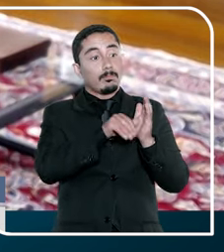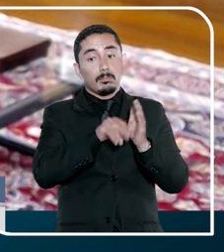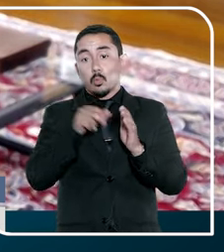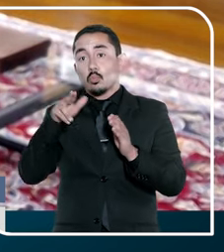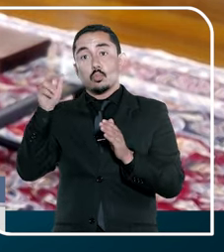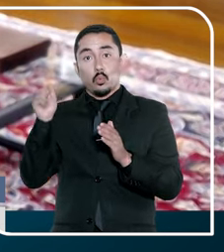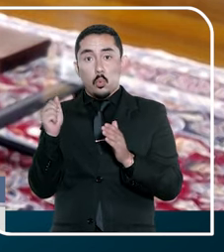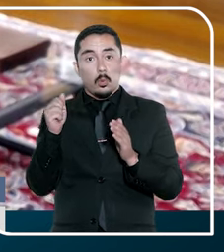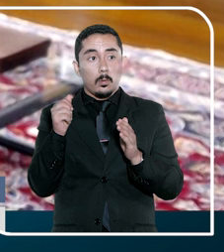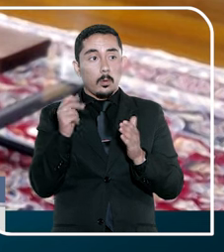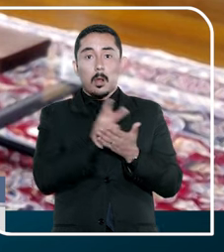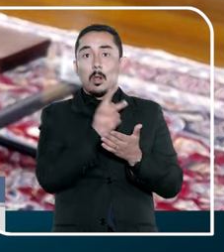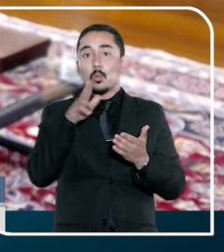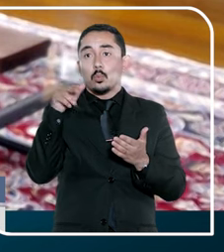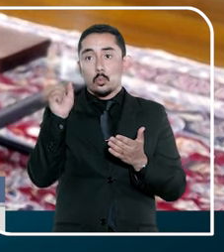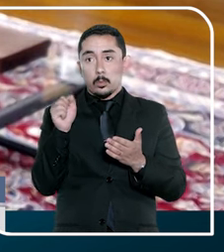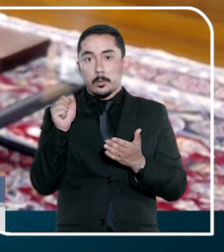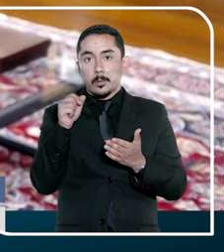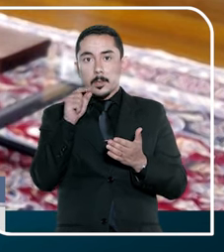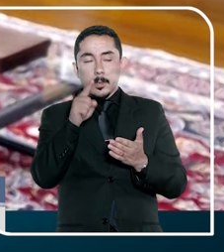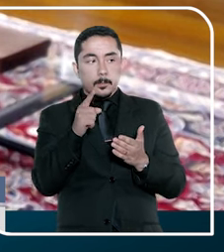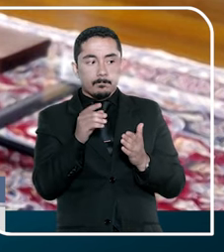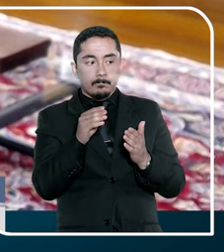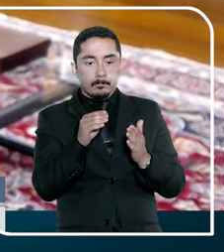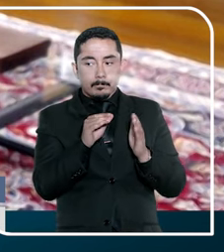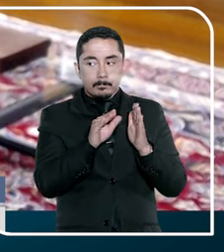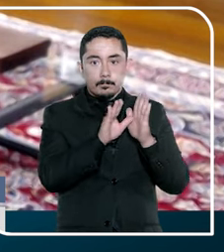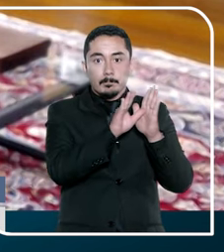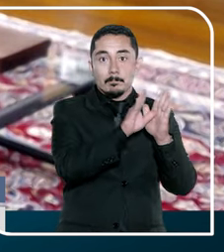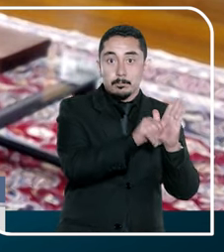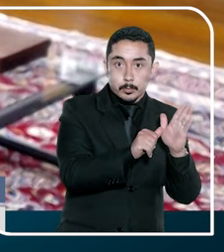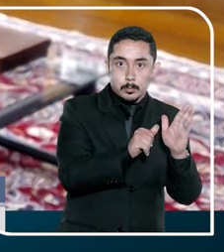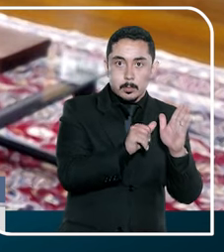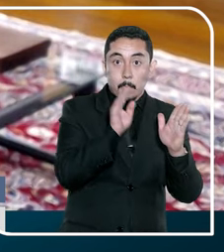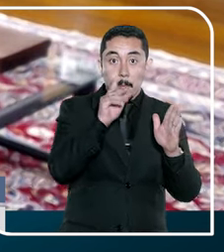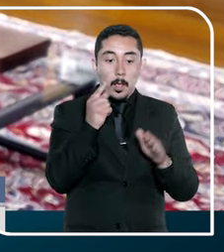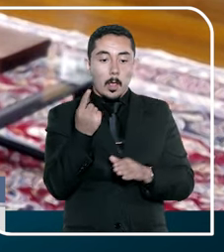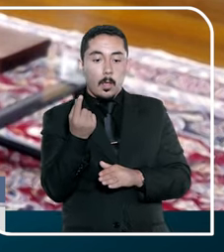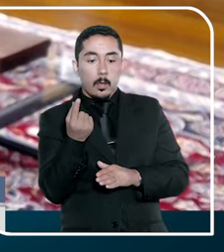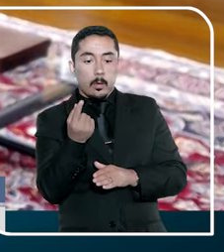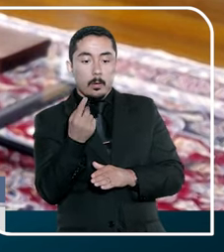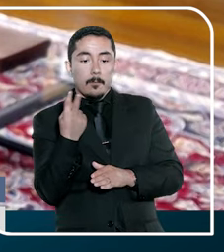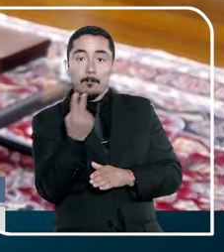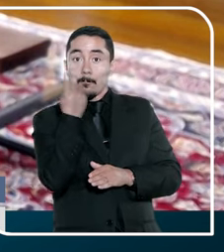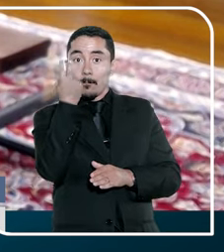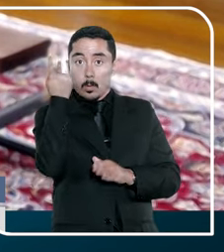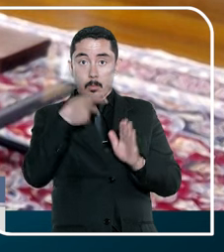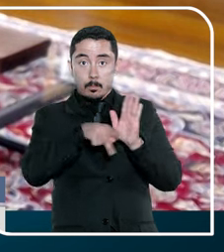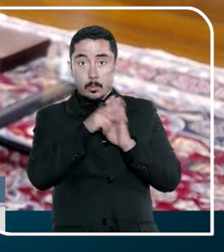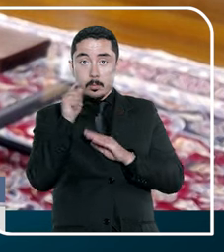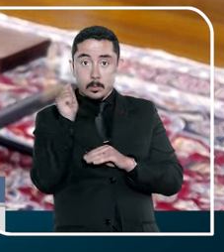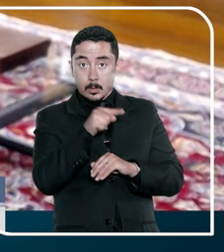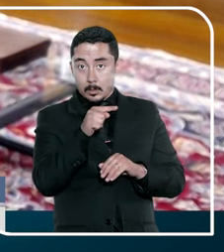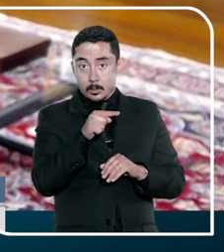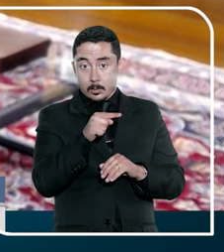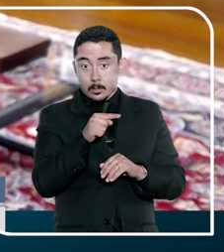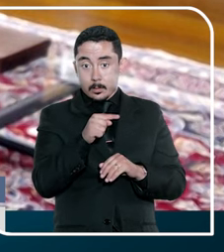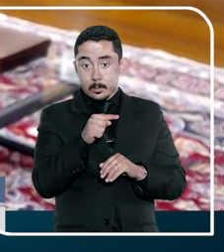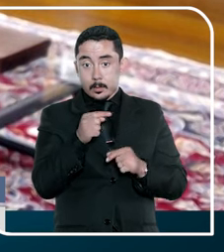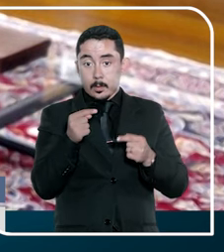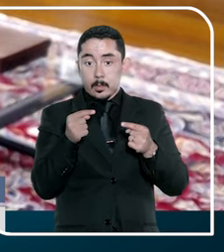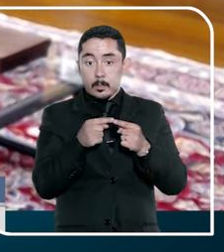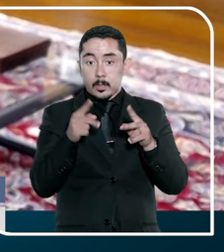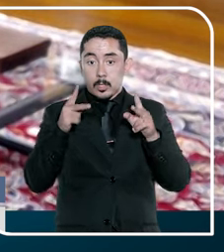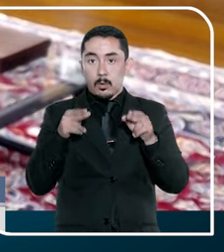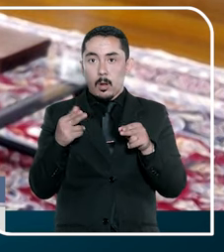comete uma subtração de de um valor eh que nós temos entendido ser equivalente a um salário